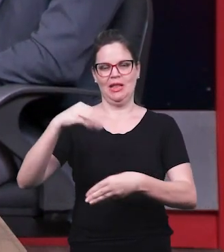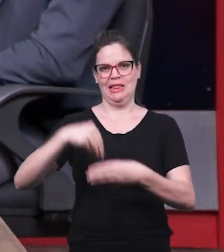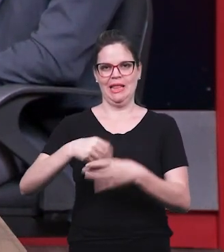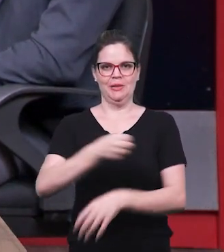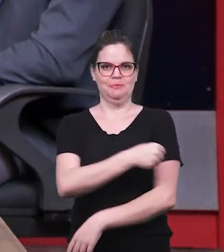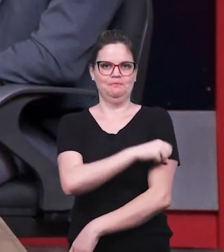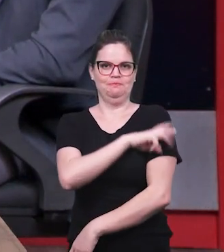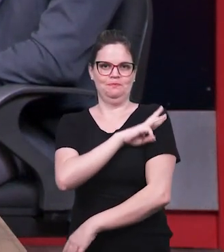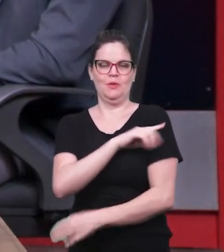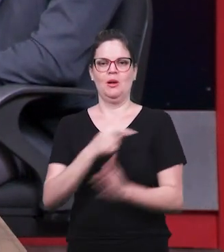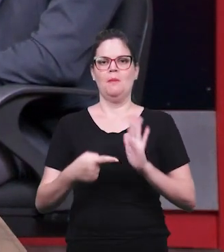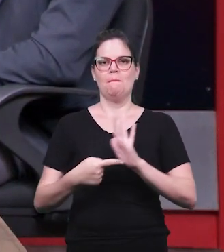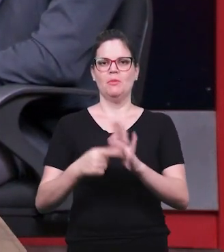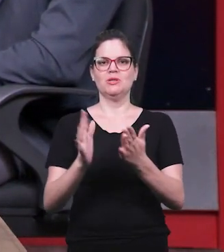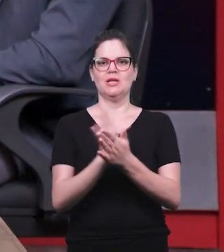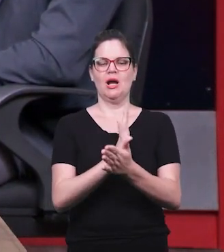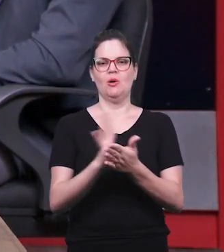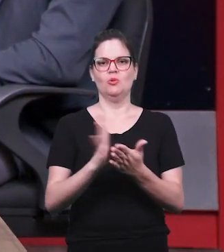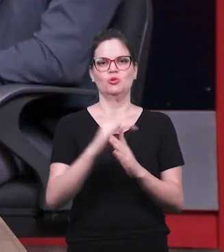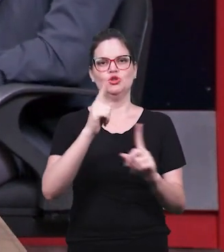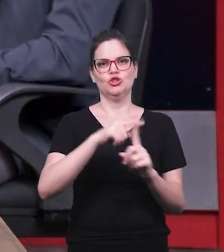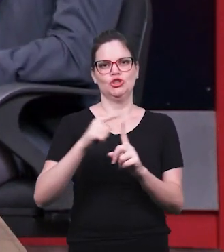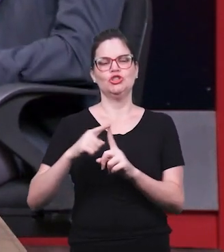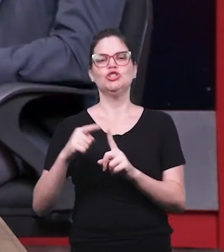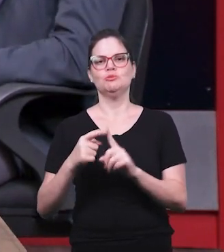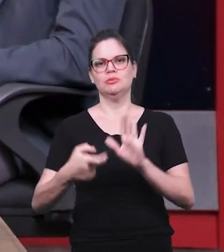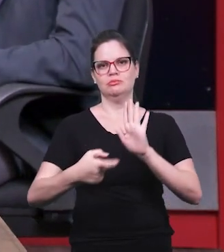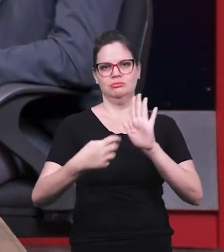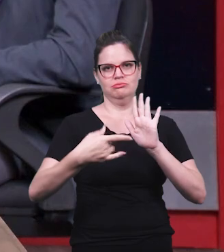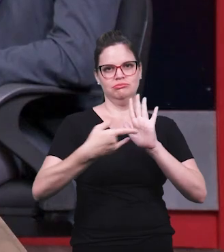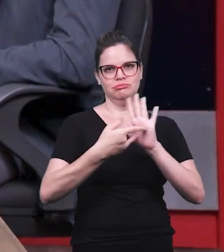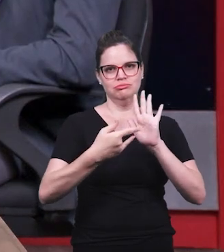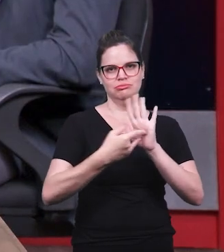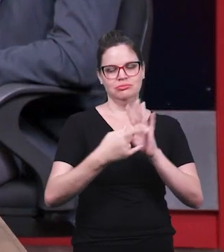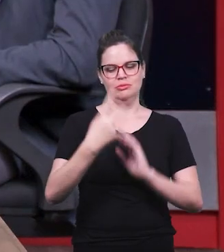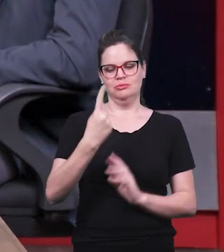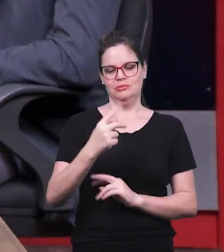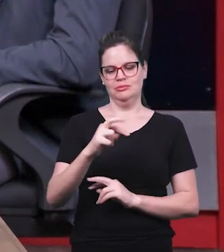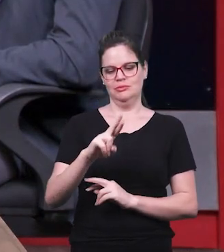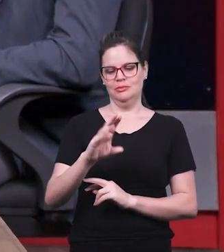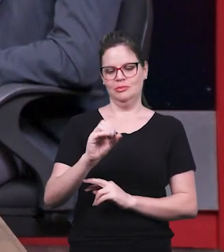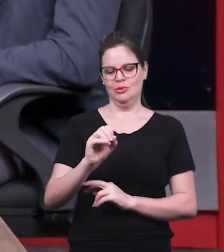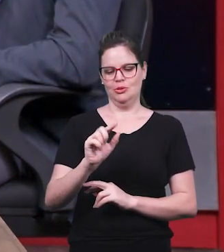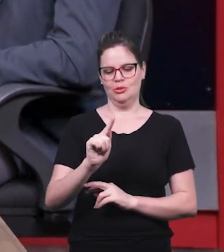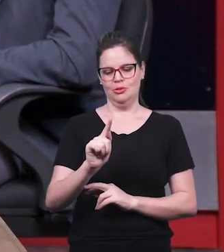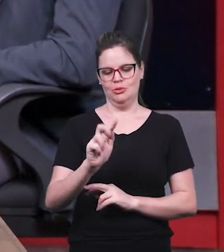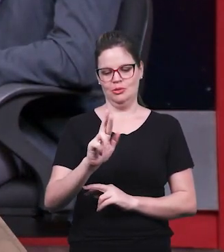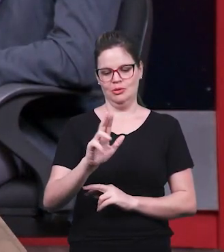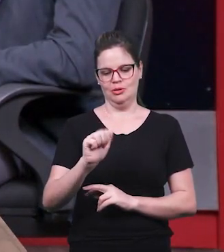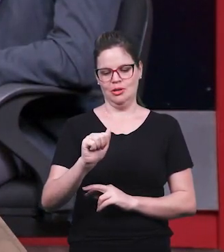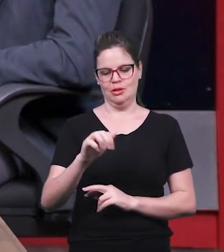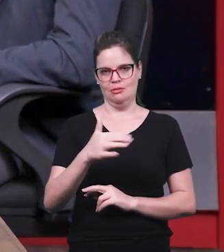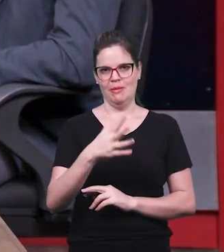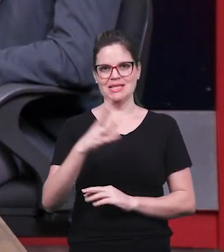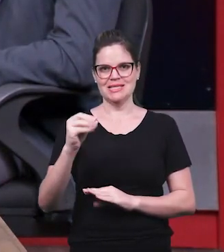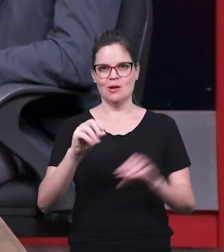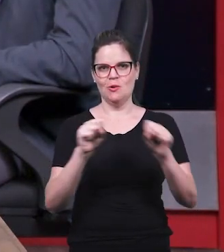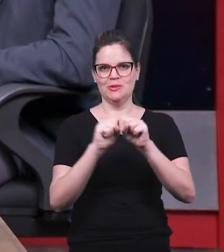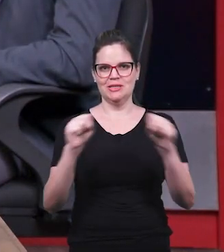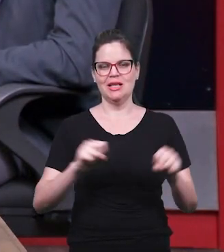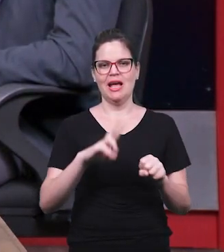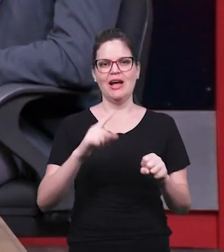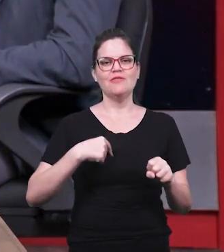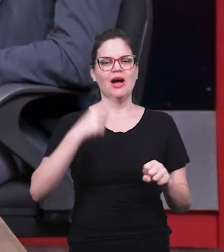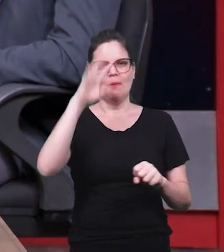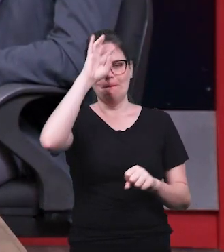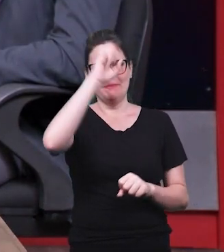A gente inicia com eles alguma programação em Arduino, né, em C. Eles começam aprendendo, eles vão aprender a parte mecânica,